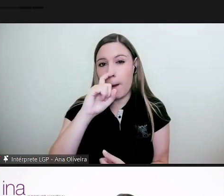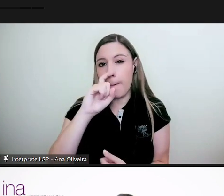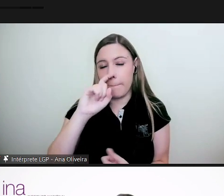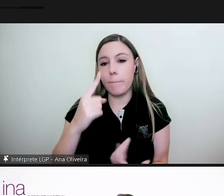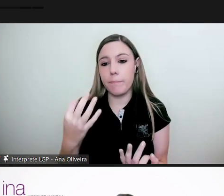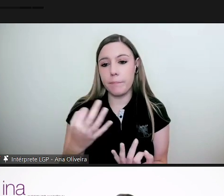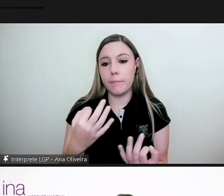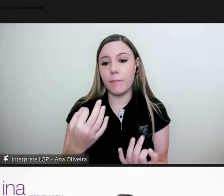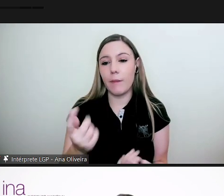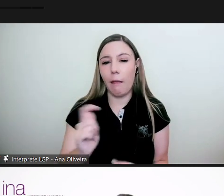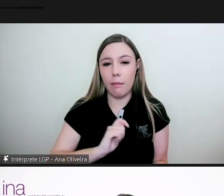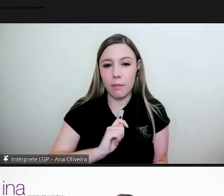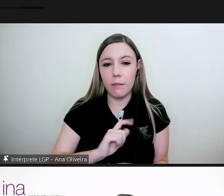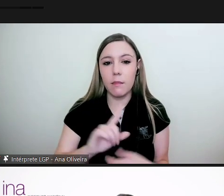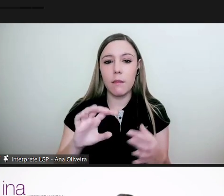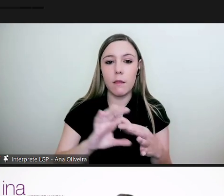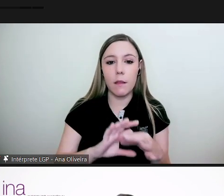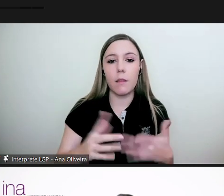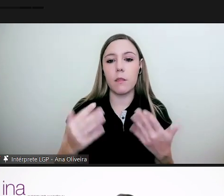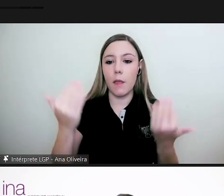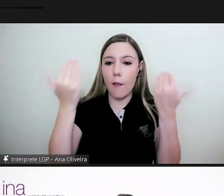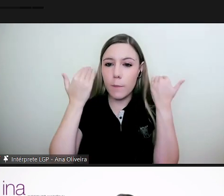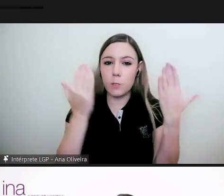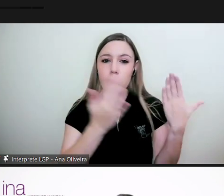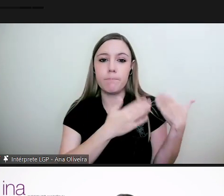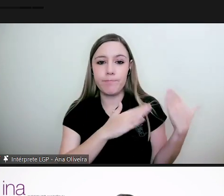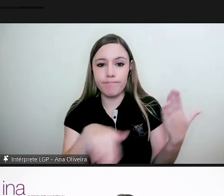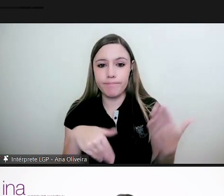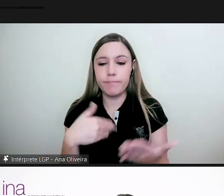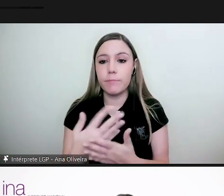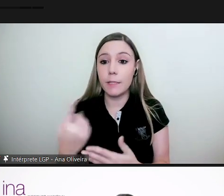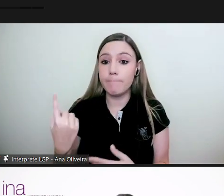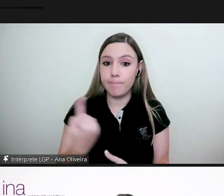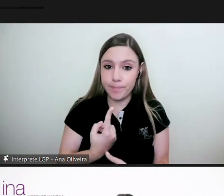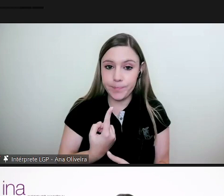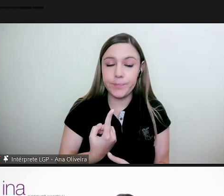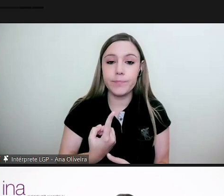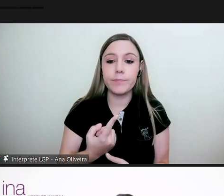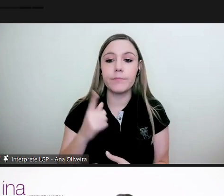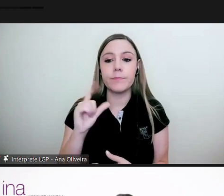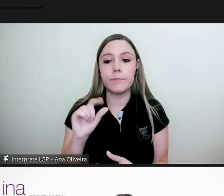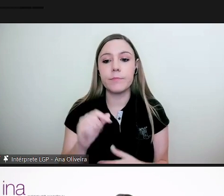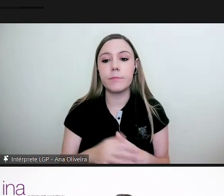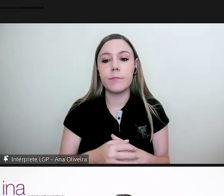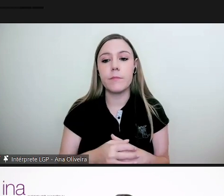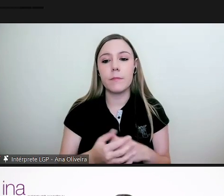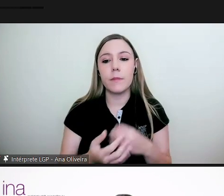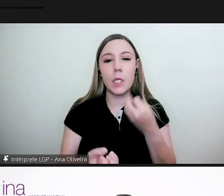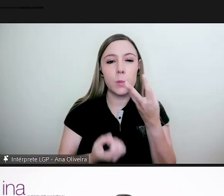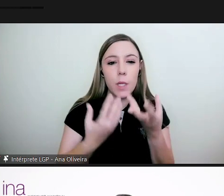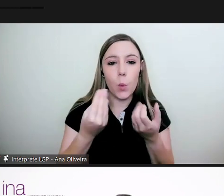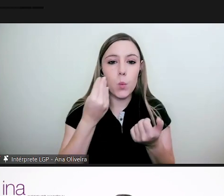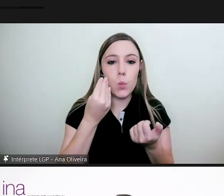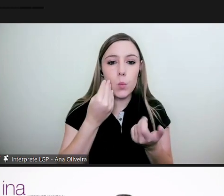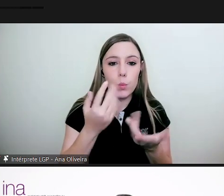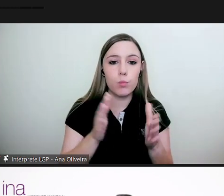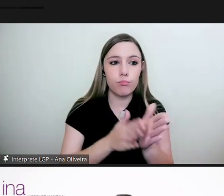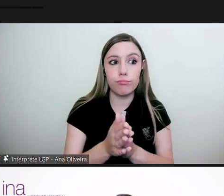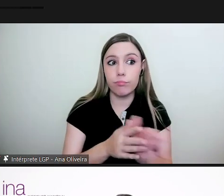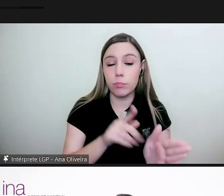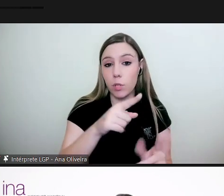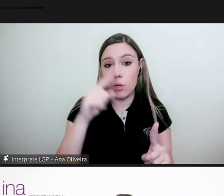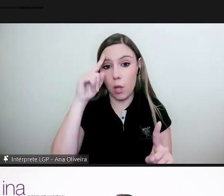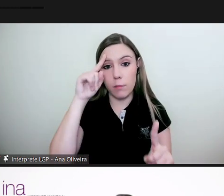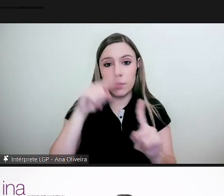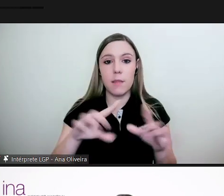sobretudo, de ética, de informação, responsabilização, a explicabilidade da utilização da sensorização para as